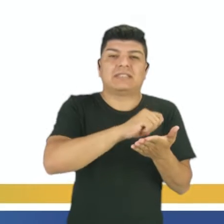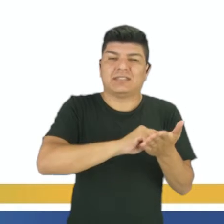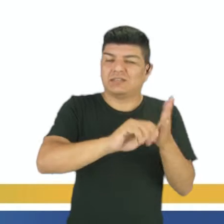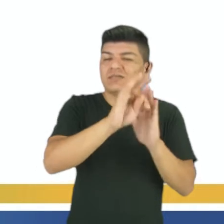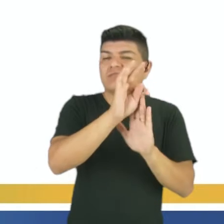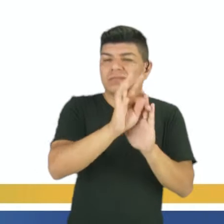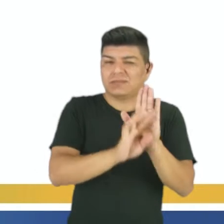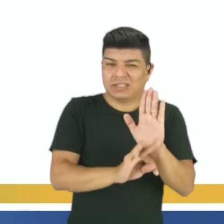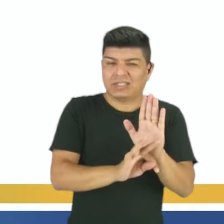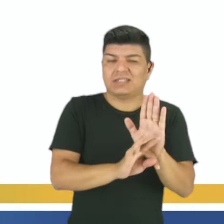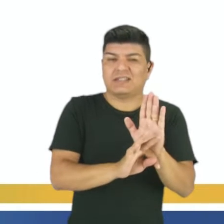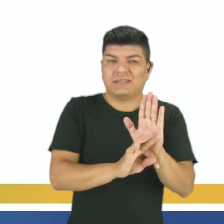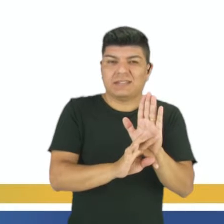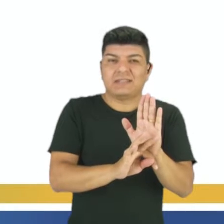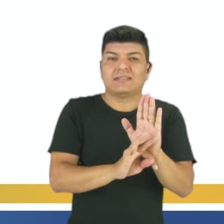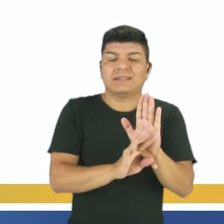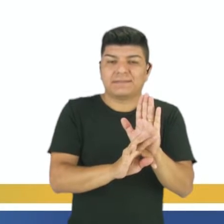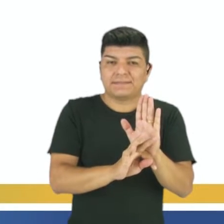texto,